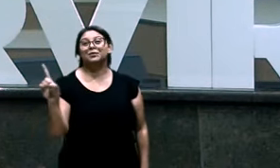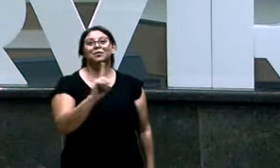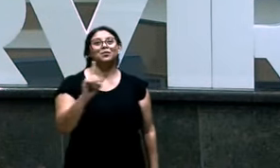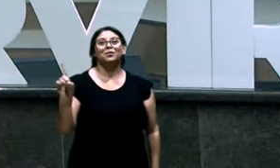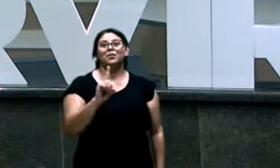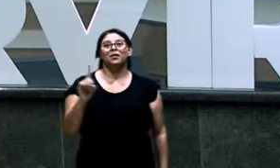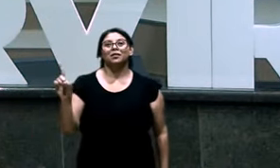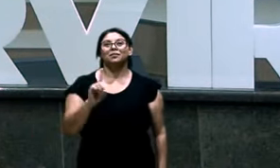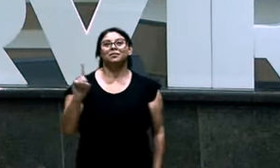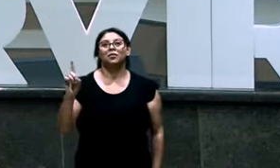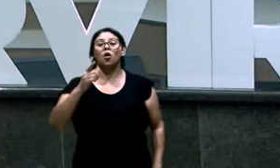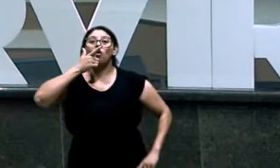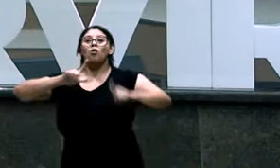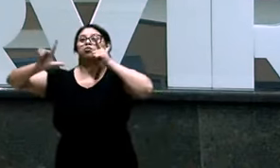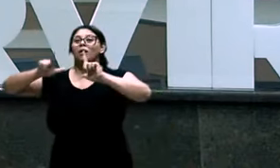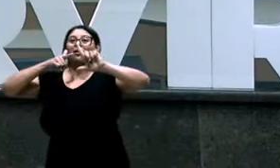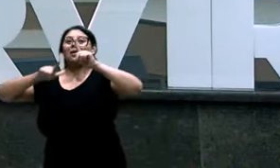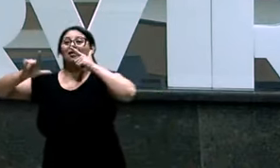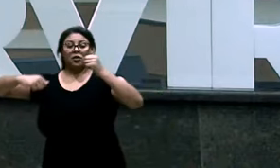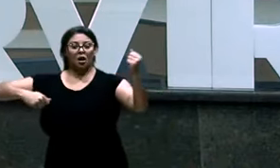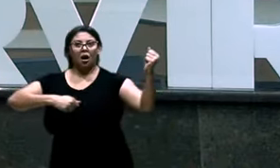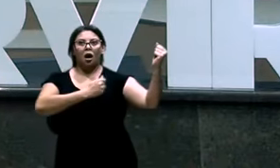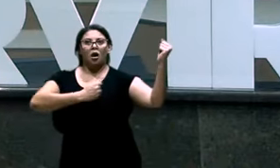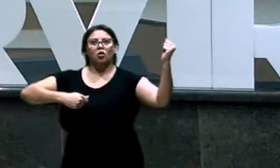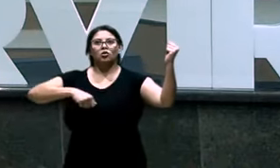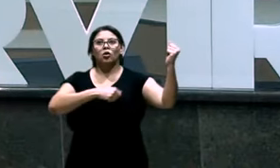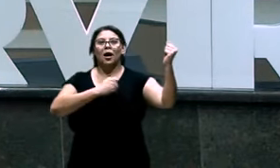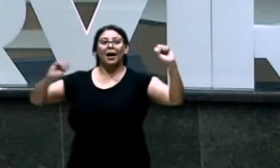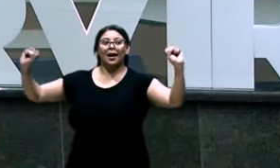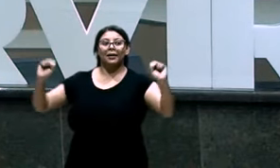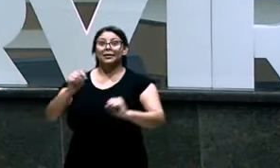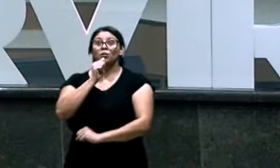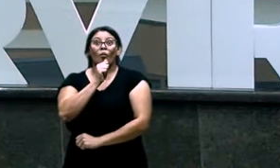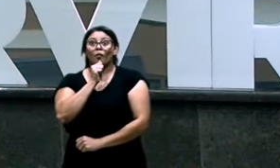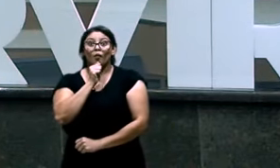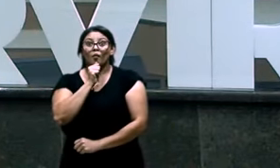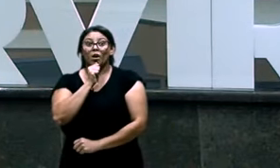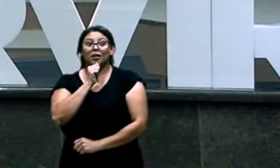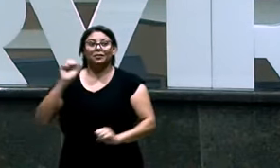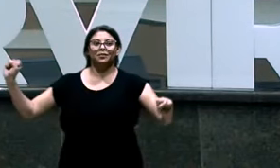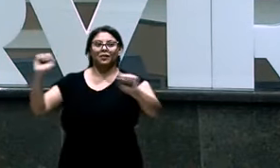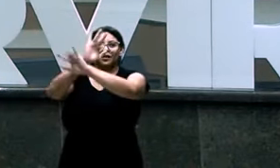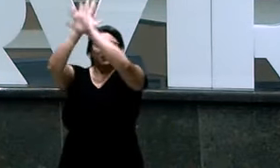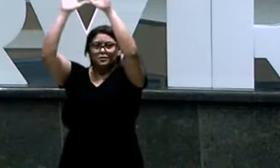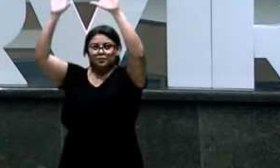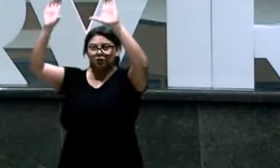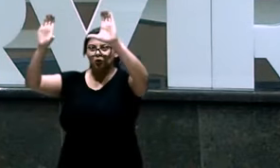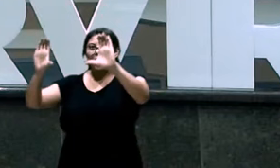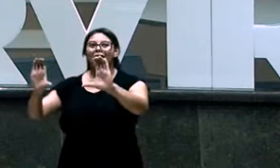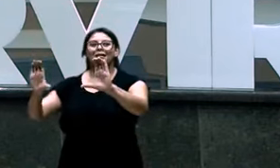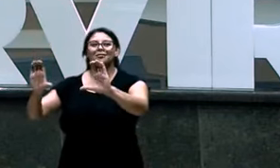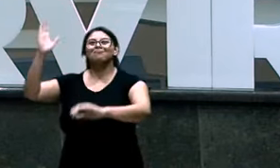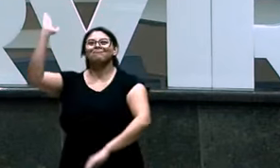dos levitas tocarem, a glória desceu. E quando a glória desceu, os sacerdotes caíram ao